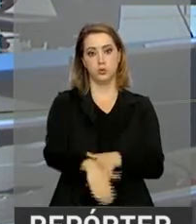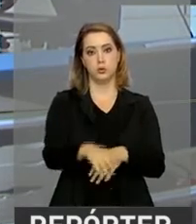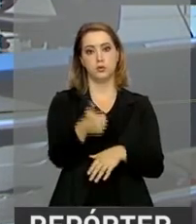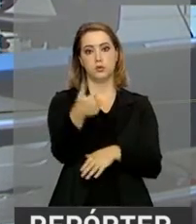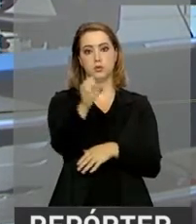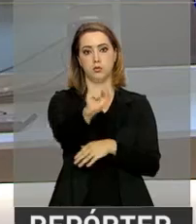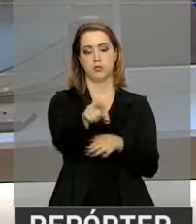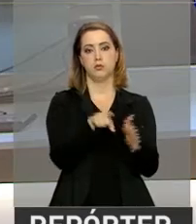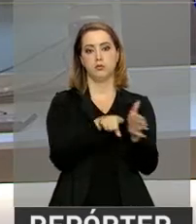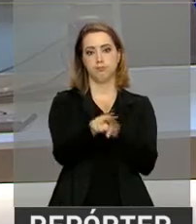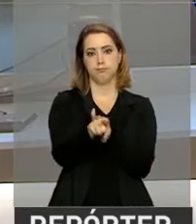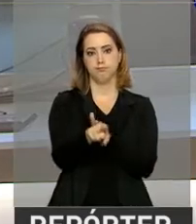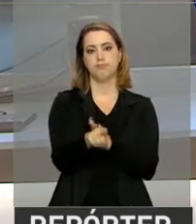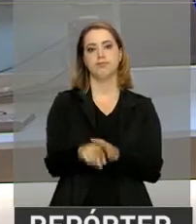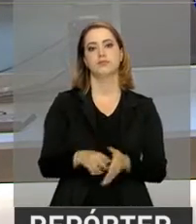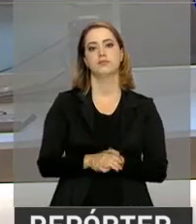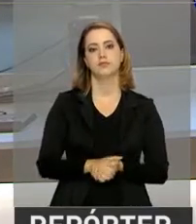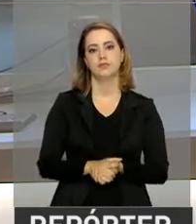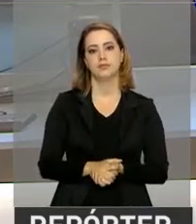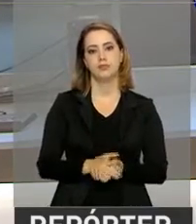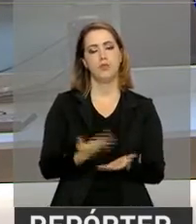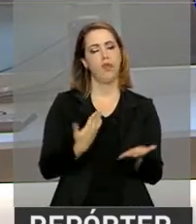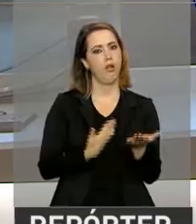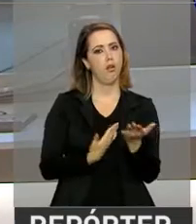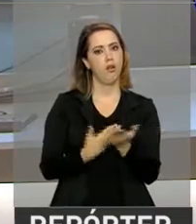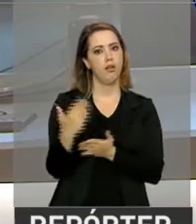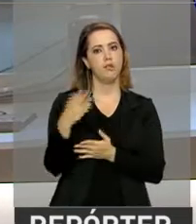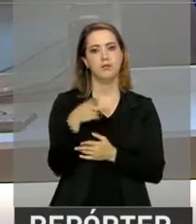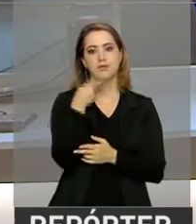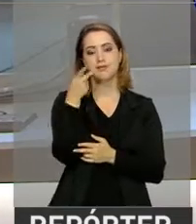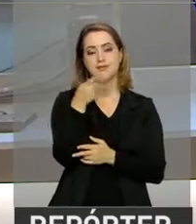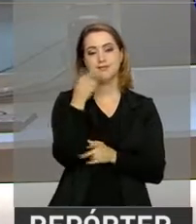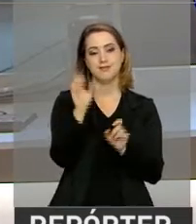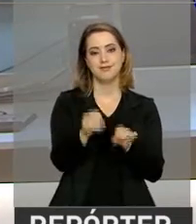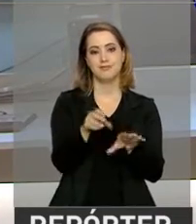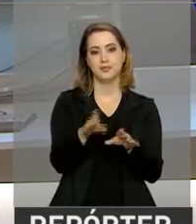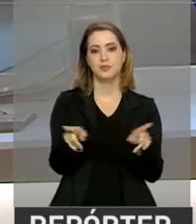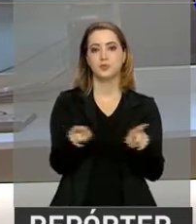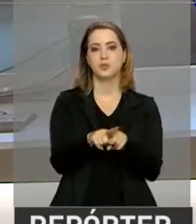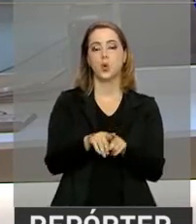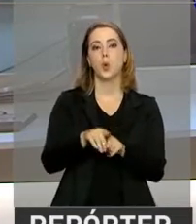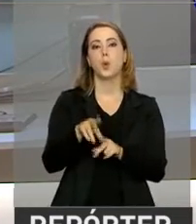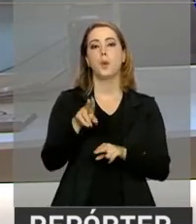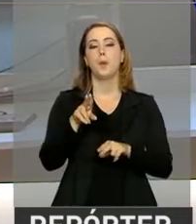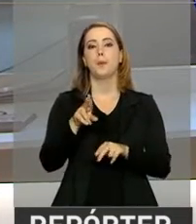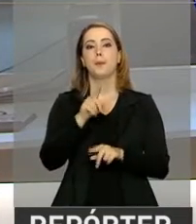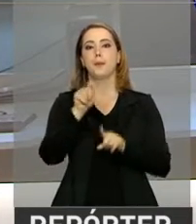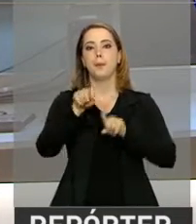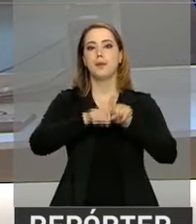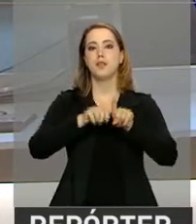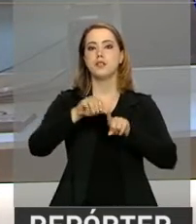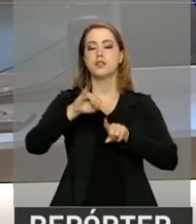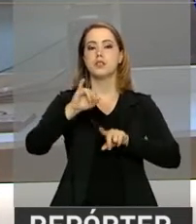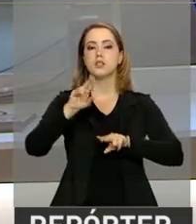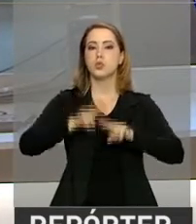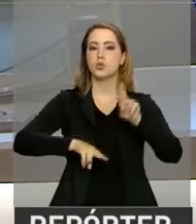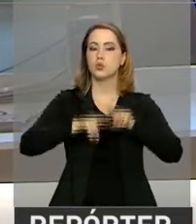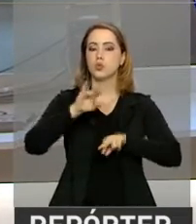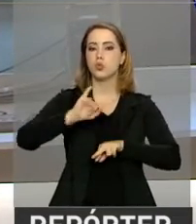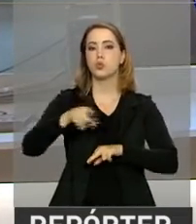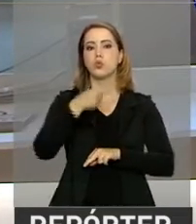questões continuando a falar de educação entre junho e julho quase 14 milhões de crianças e jovens de famílias